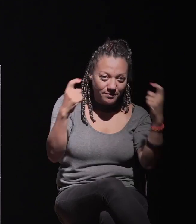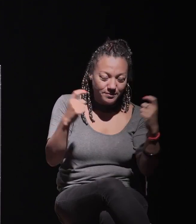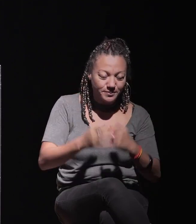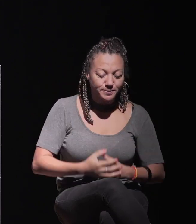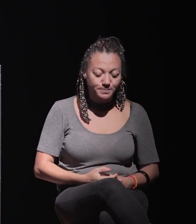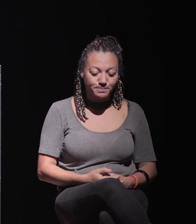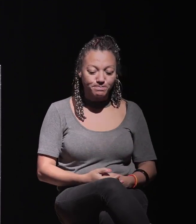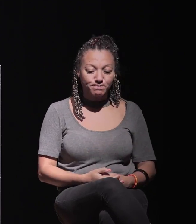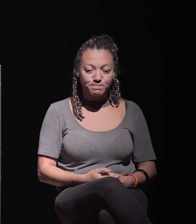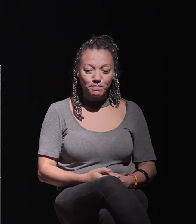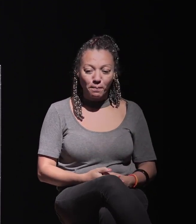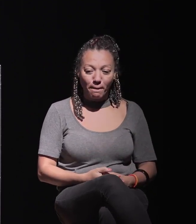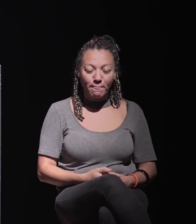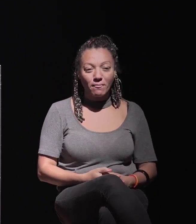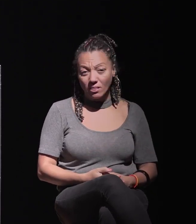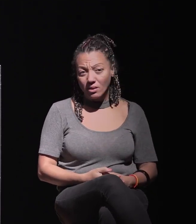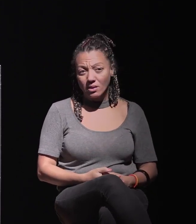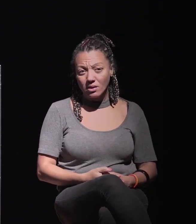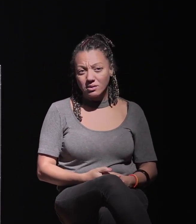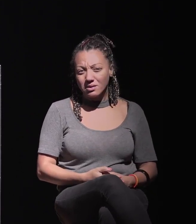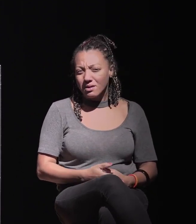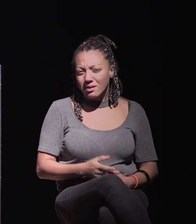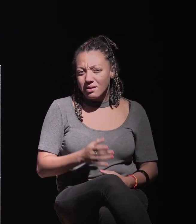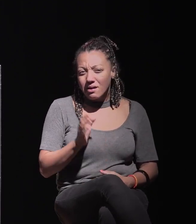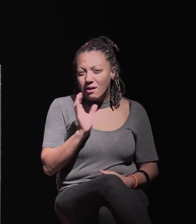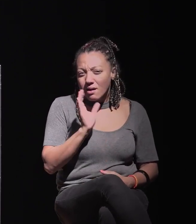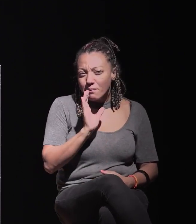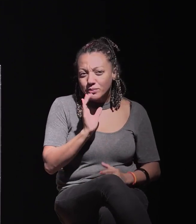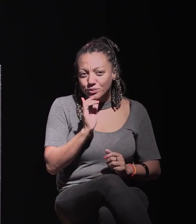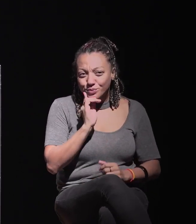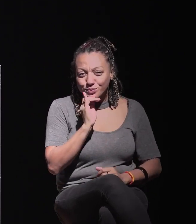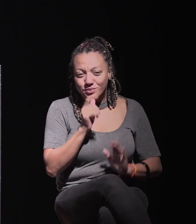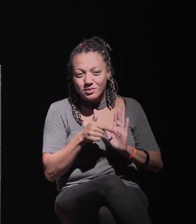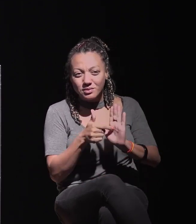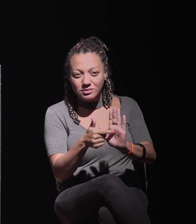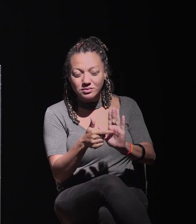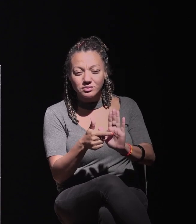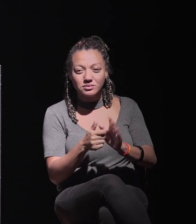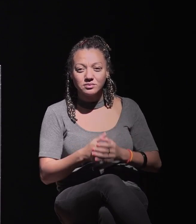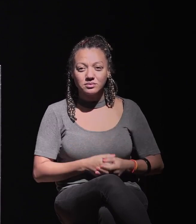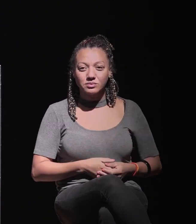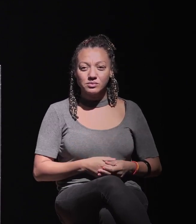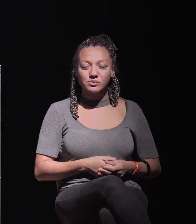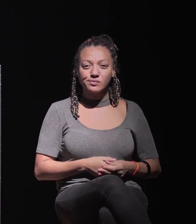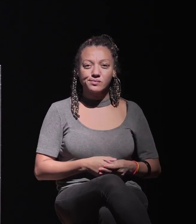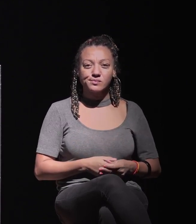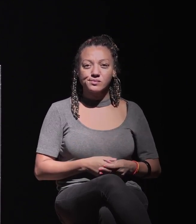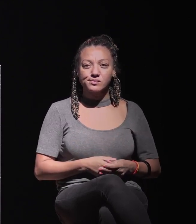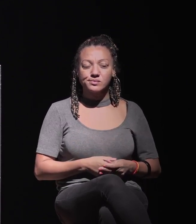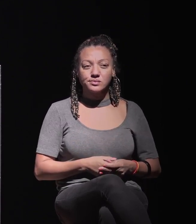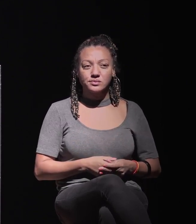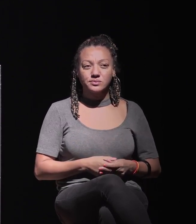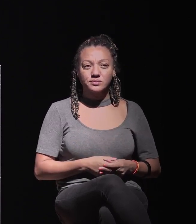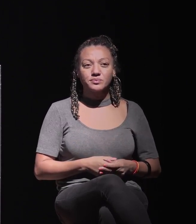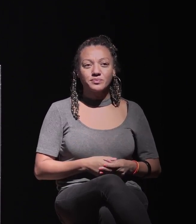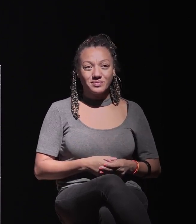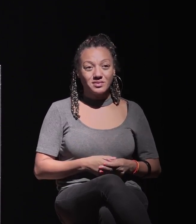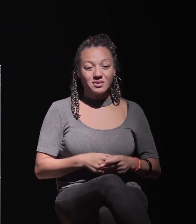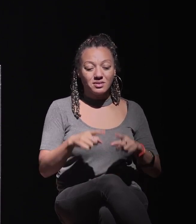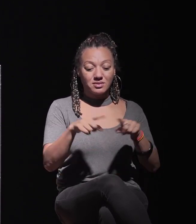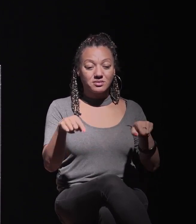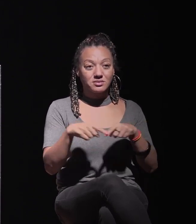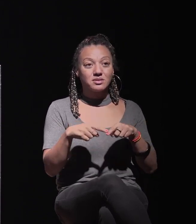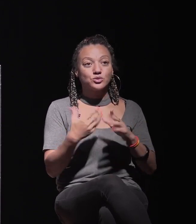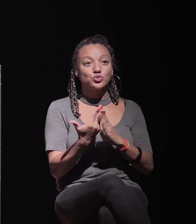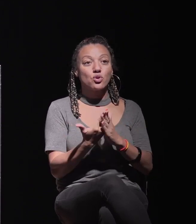lidar agora com um exemplo, vou trazer um exemplo rápido de como a gente lida com contradições na sala de